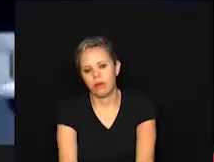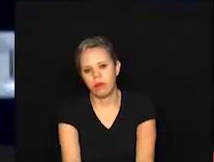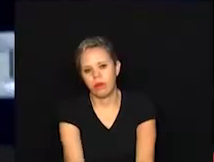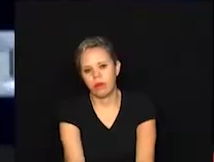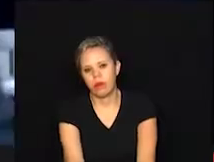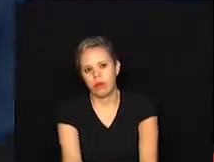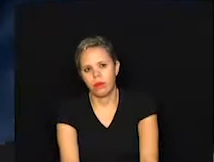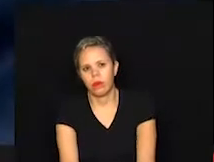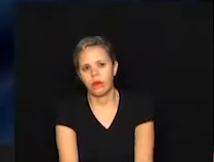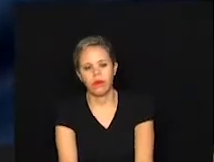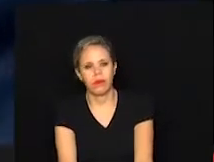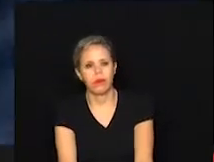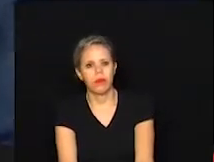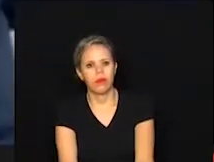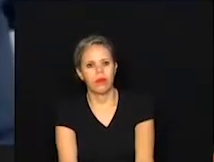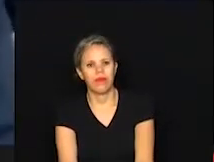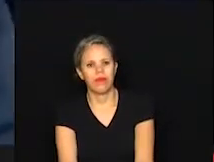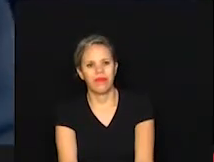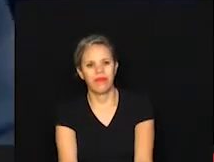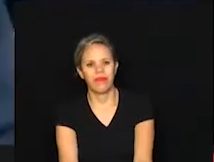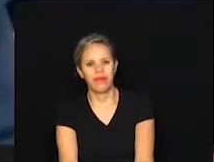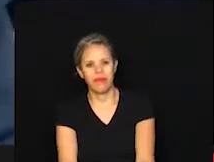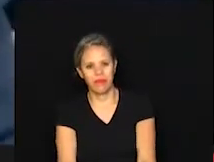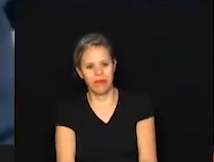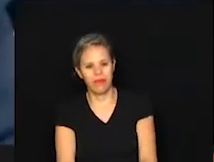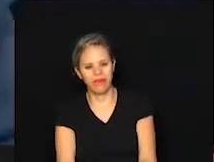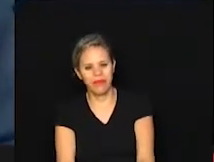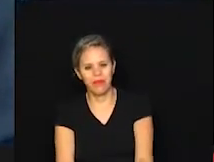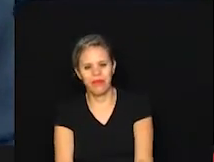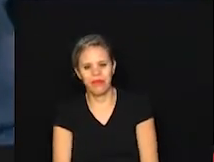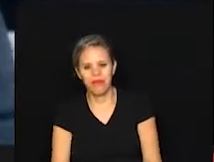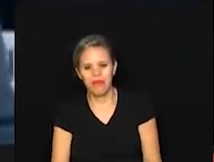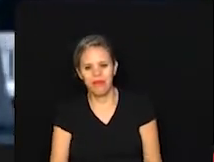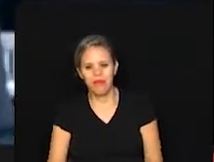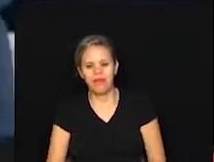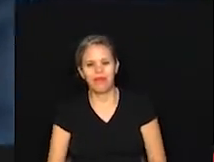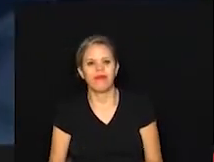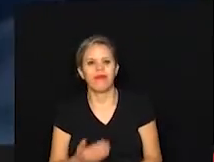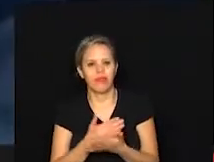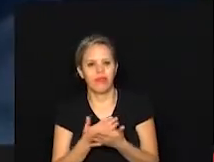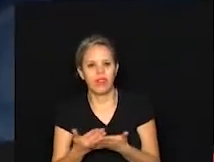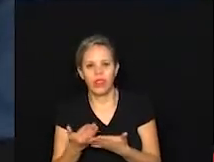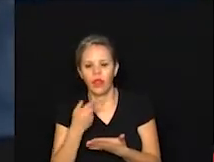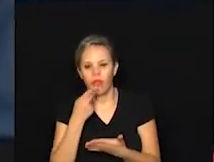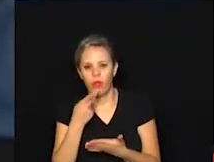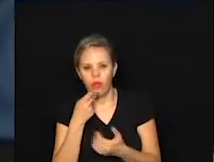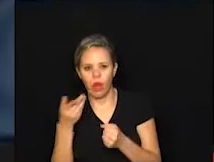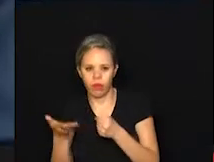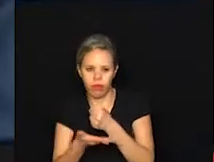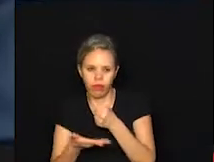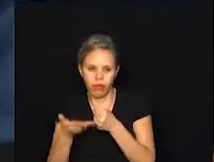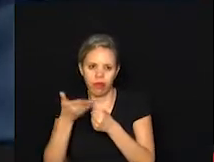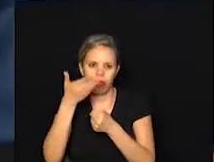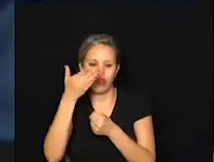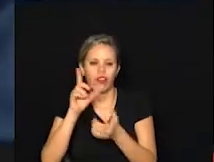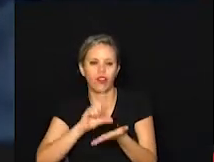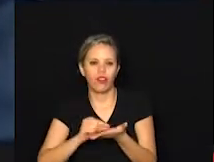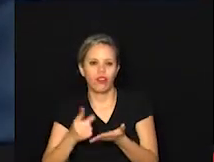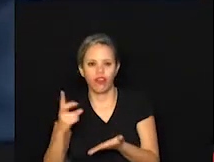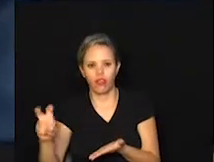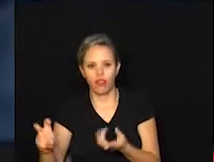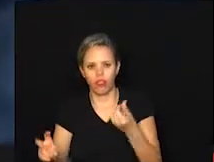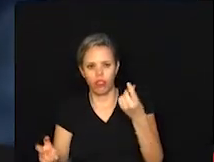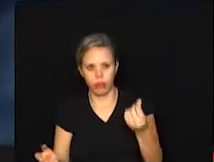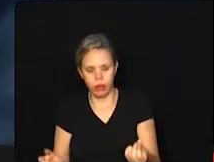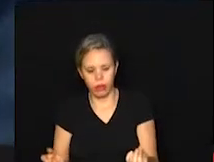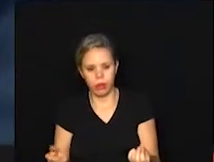Olha, vou começar de trás para frente. Os artigos 15 e